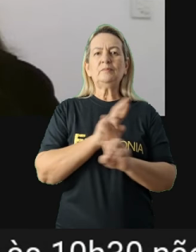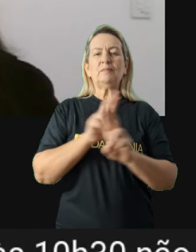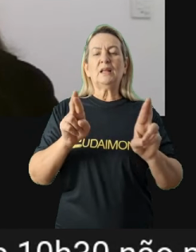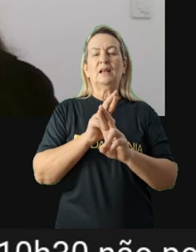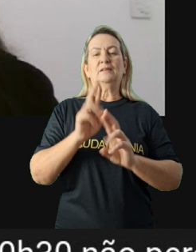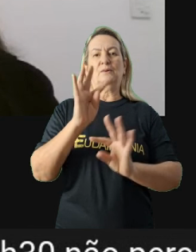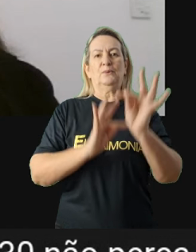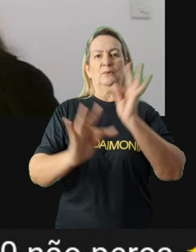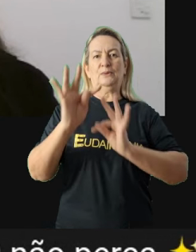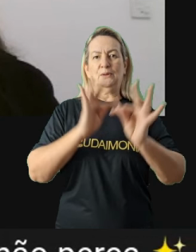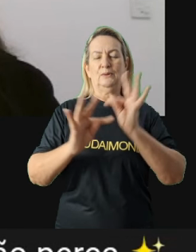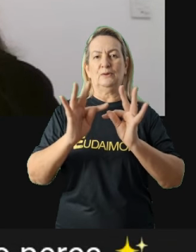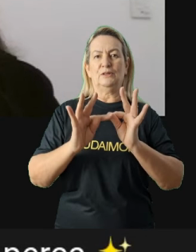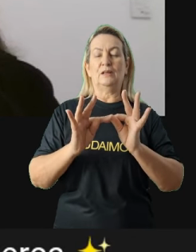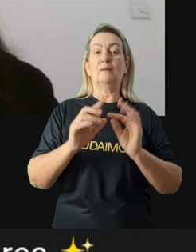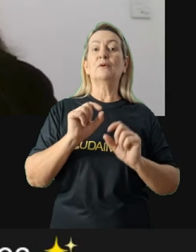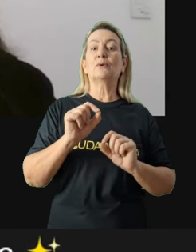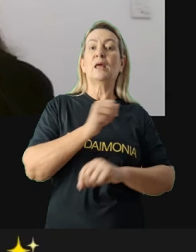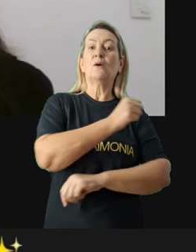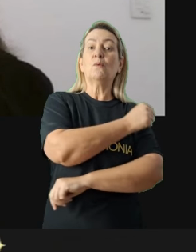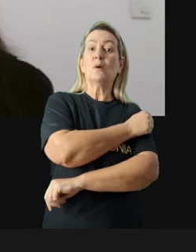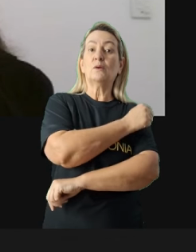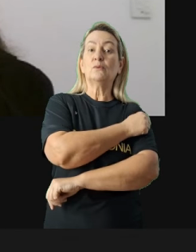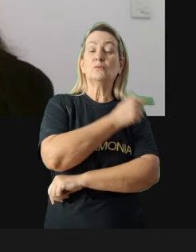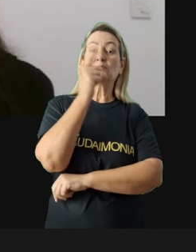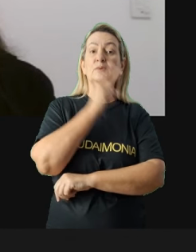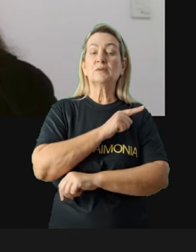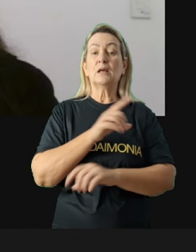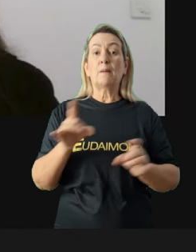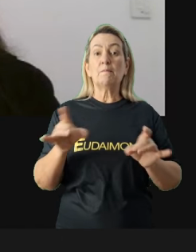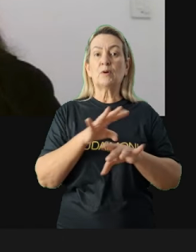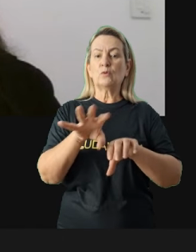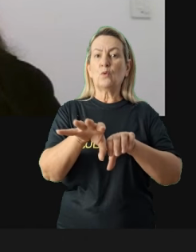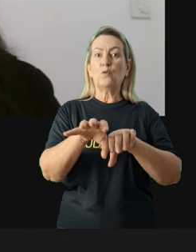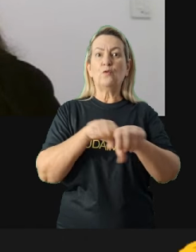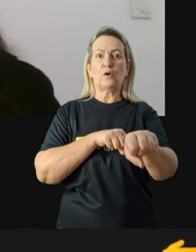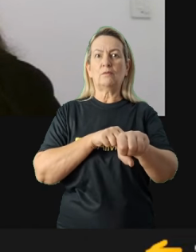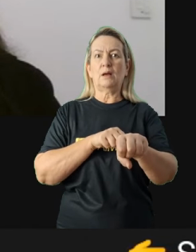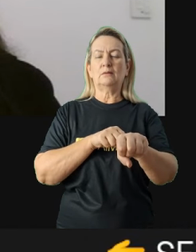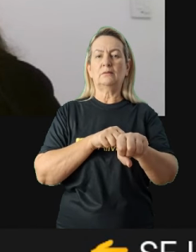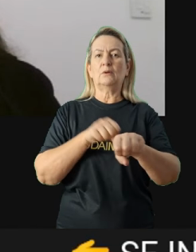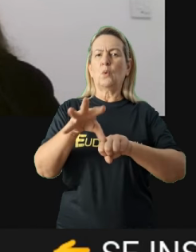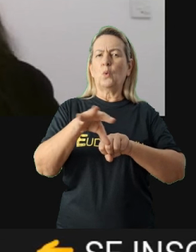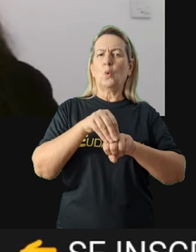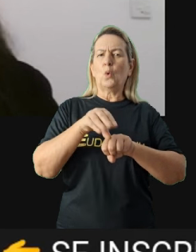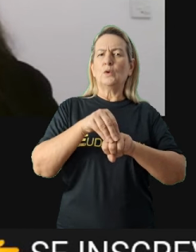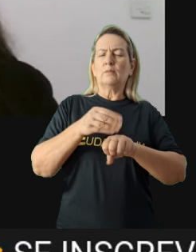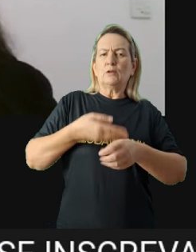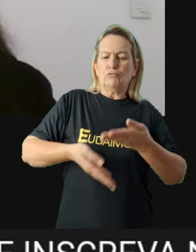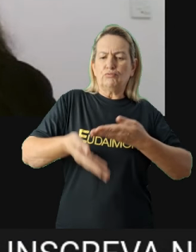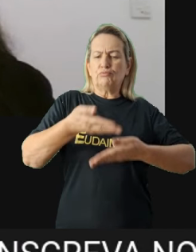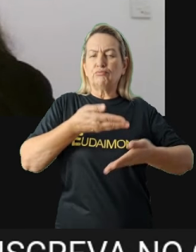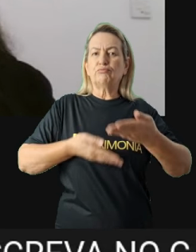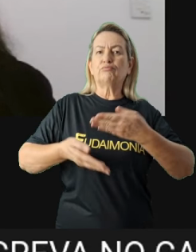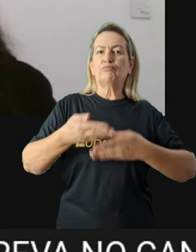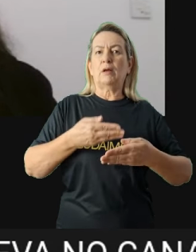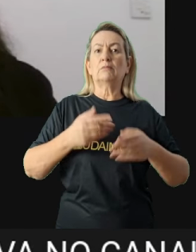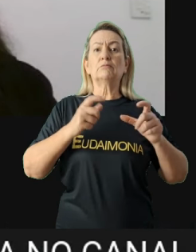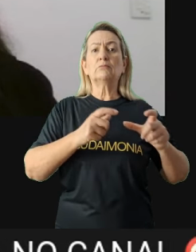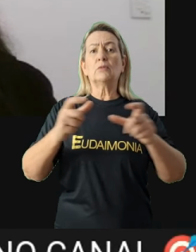a nossa relação com a tecnologia para que o aluno saia de verdade pronto com